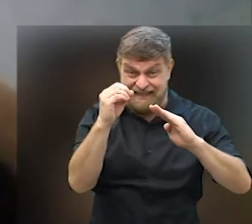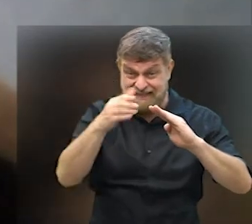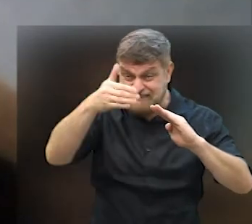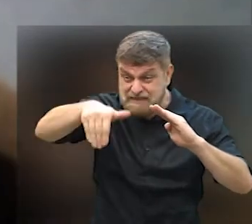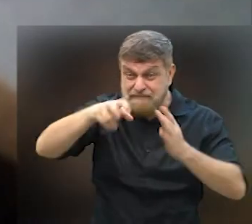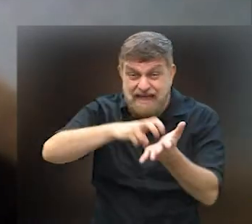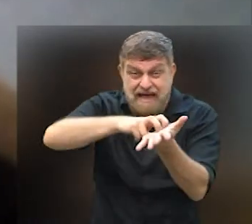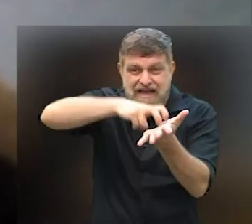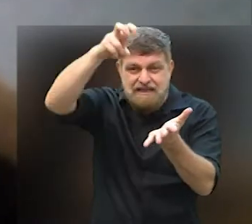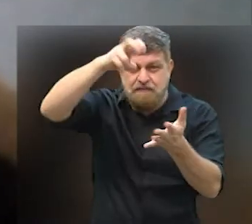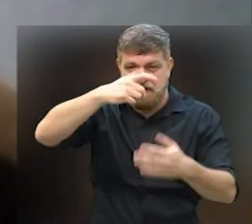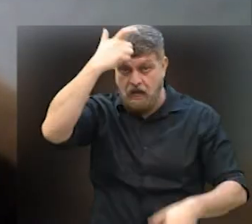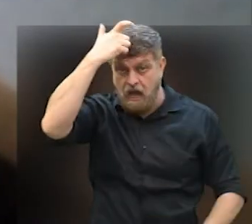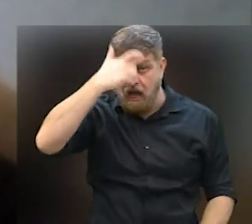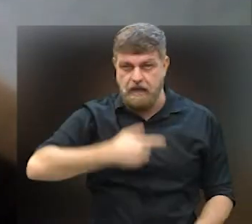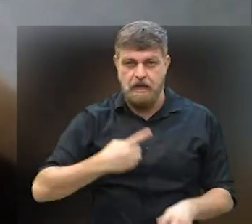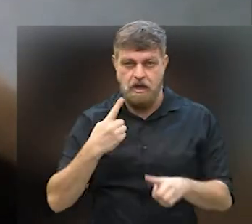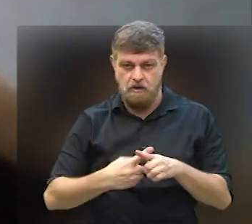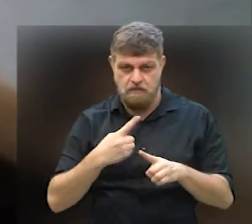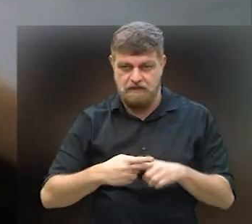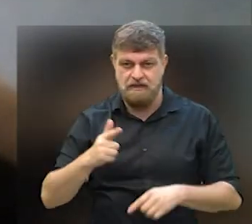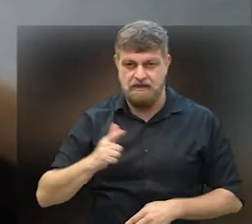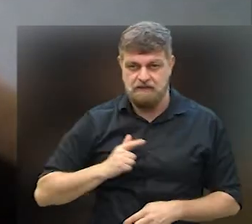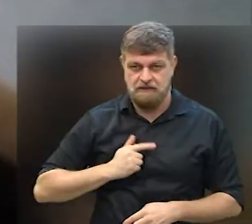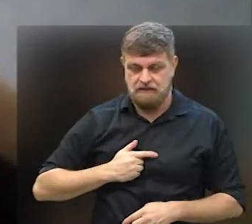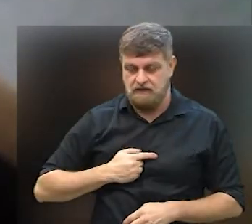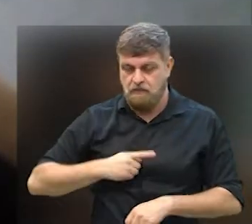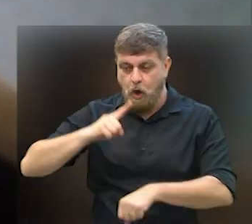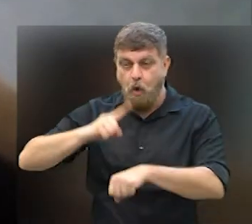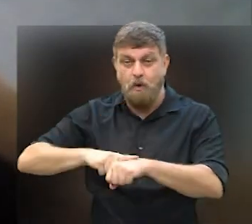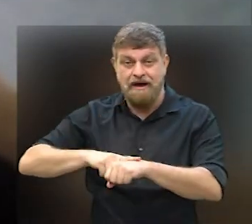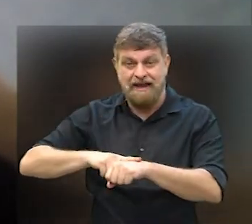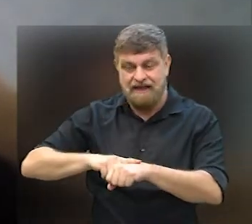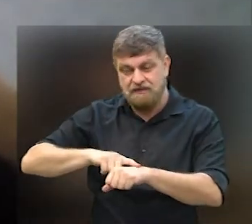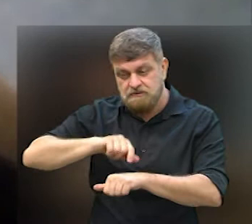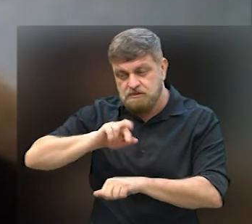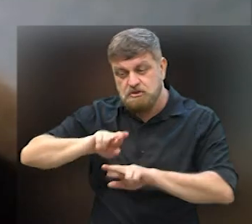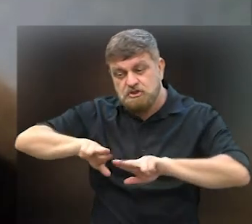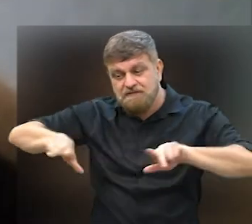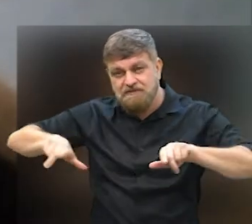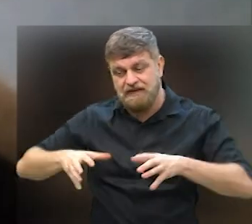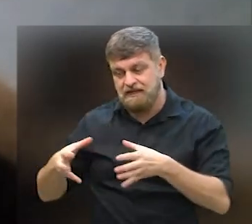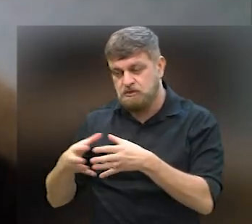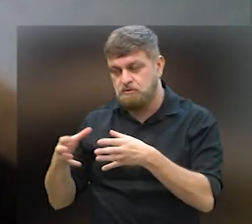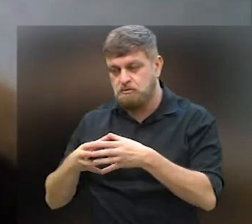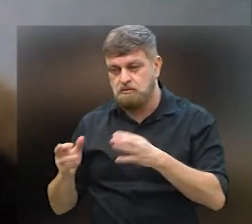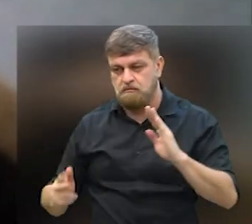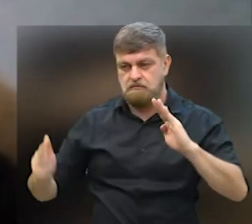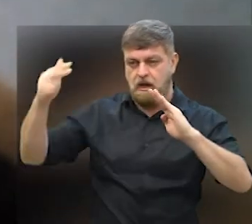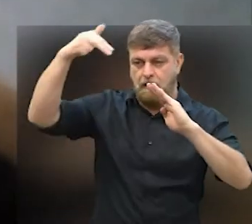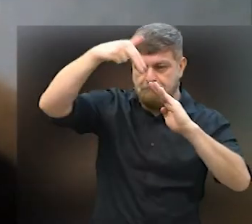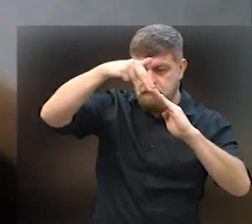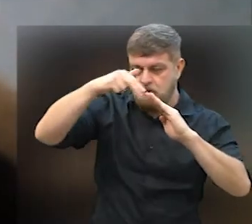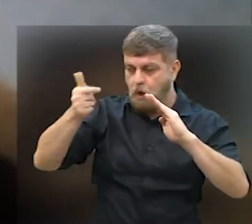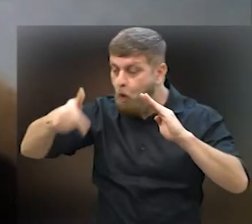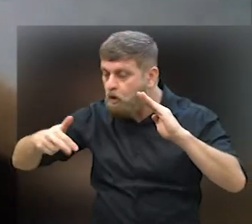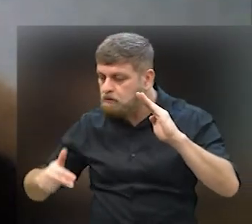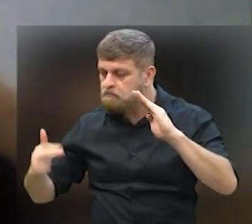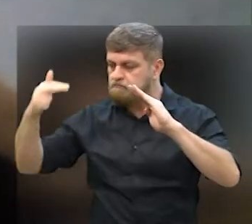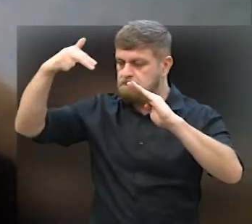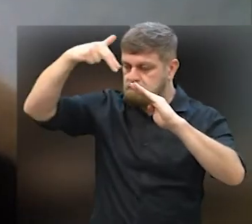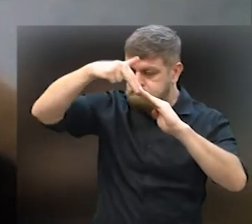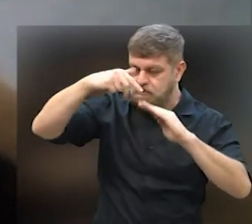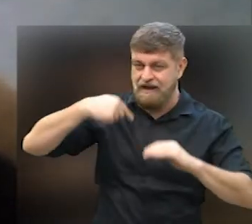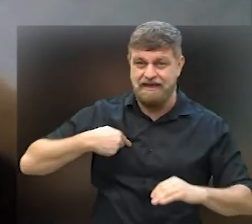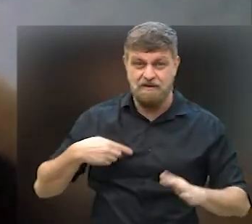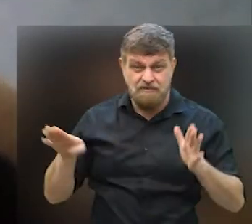manhã. Eu falo porque, na verdade, foram diversos horários de chegada ao topo dos colegas do grupo. Tá. Mas eu cheguei após, então,